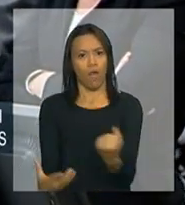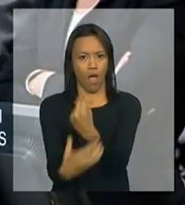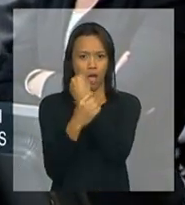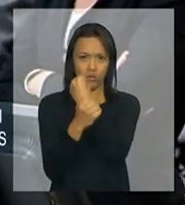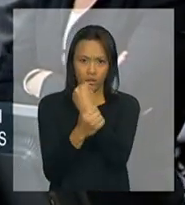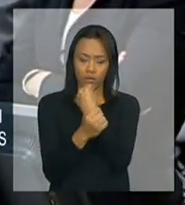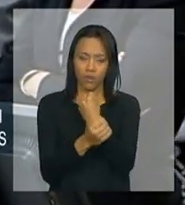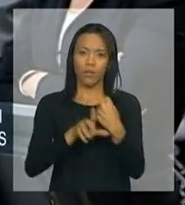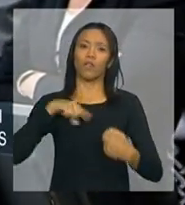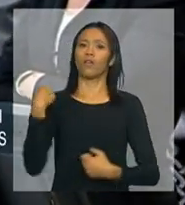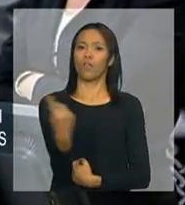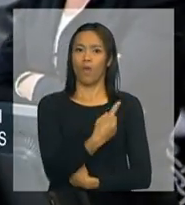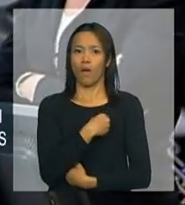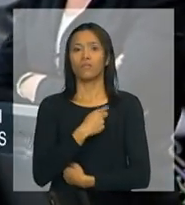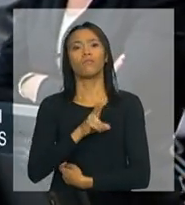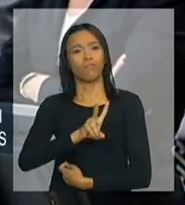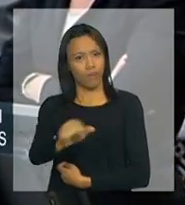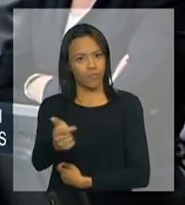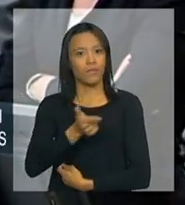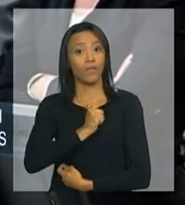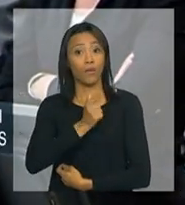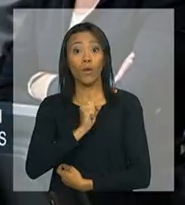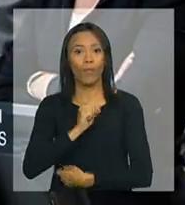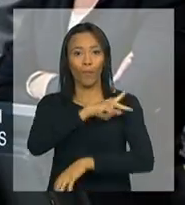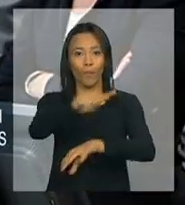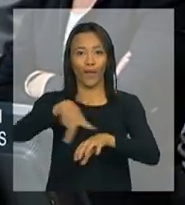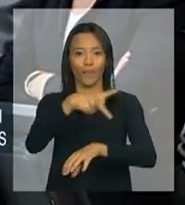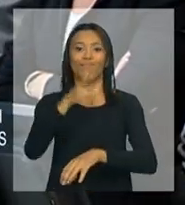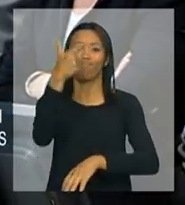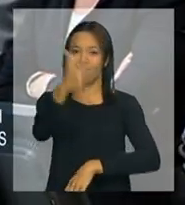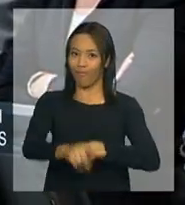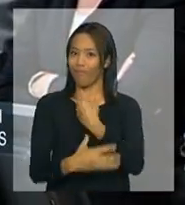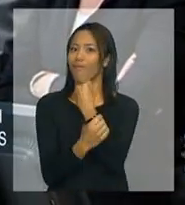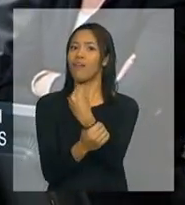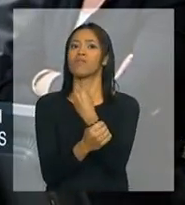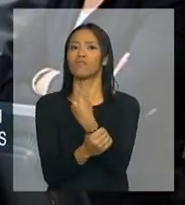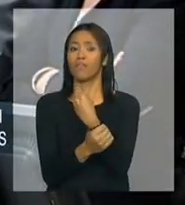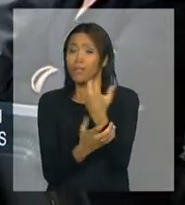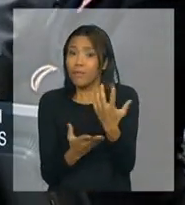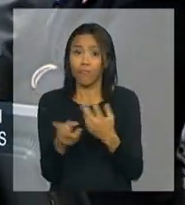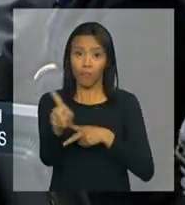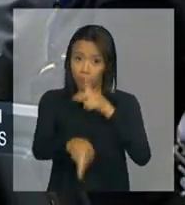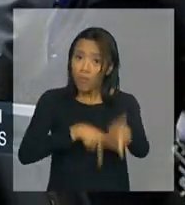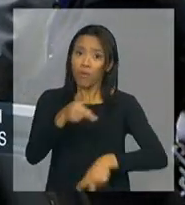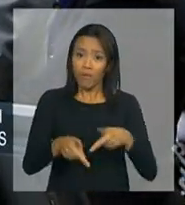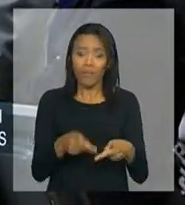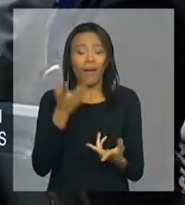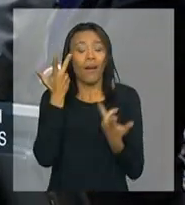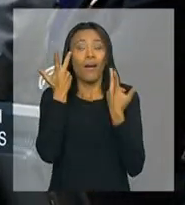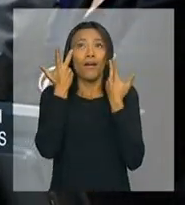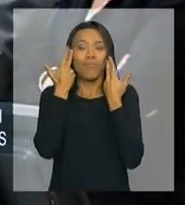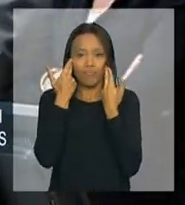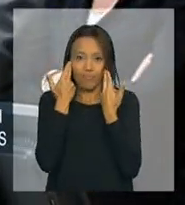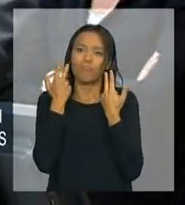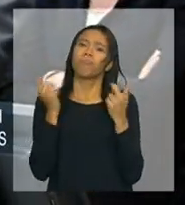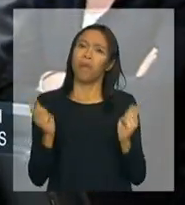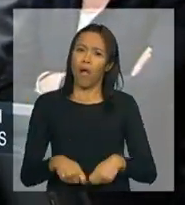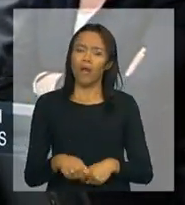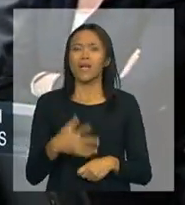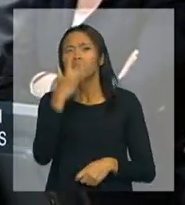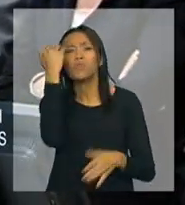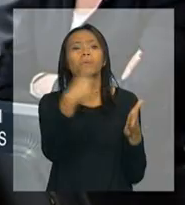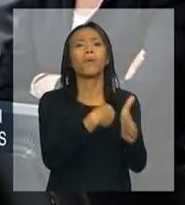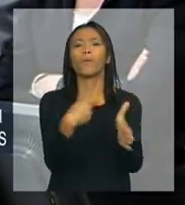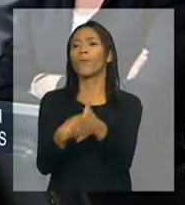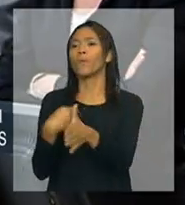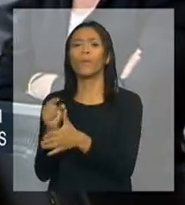nós teremos um país mais seguro. E o povo pode ficar tranquilo, porque muita gente pergunta o